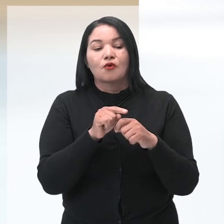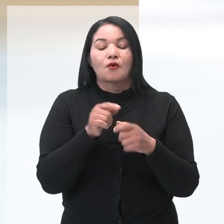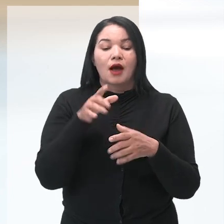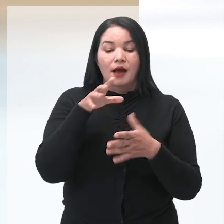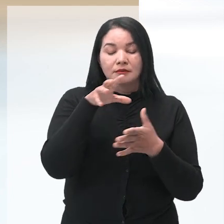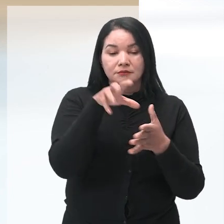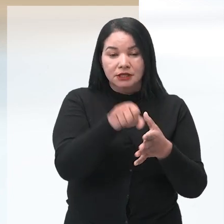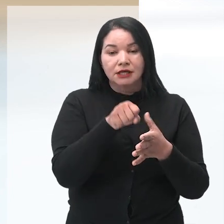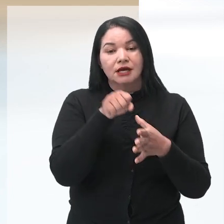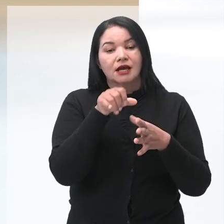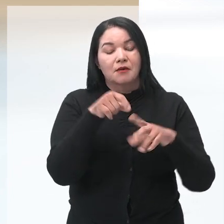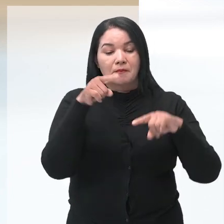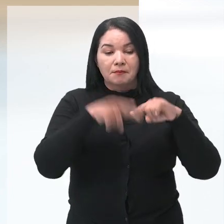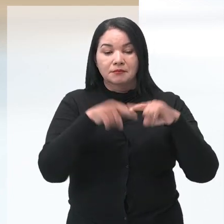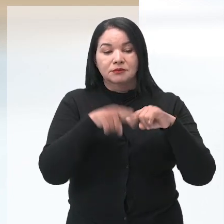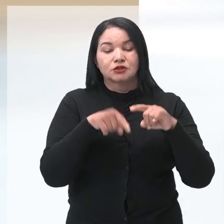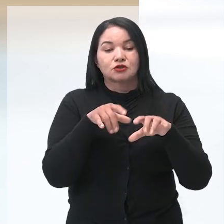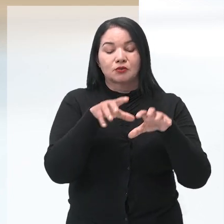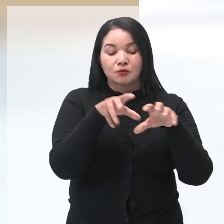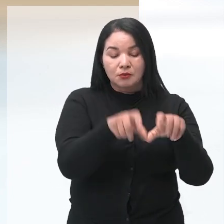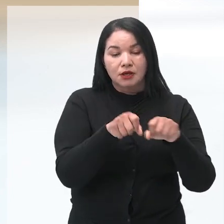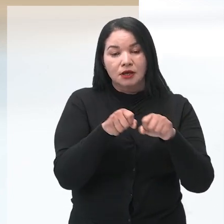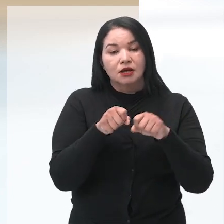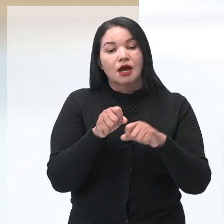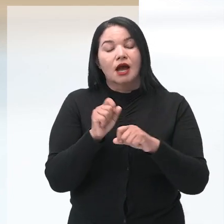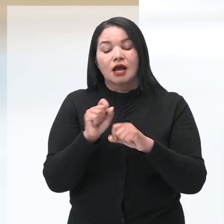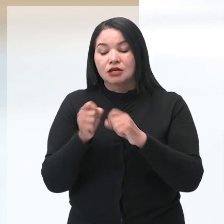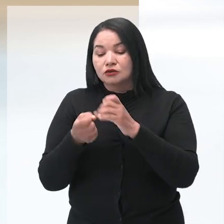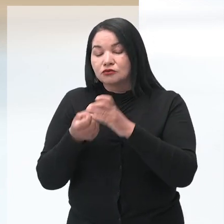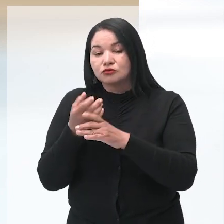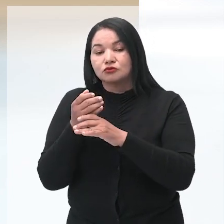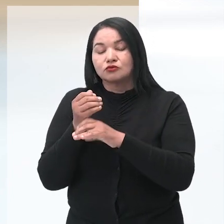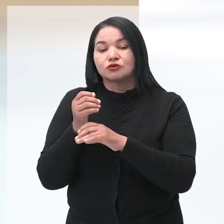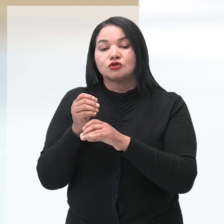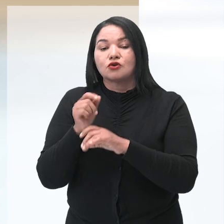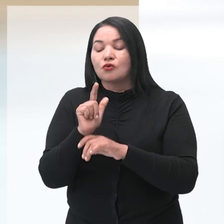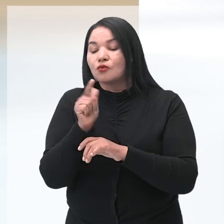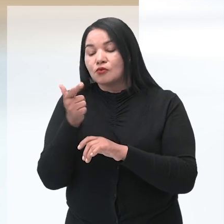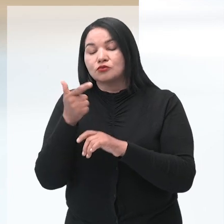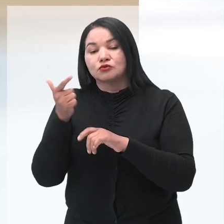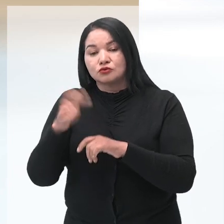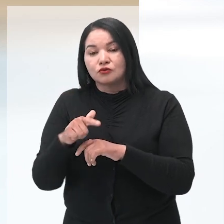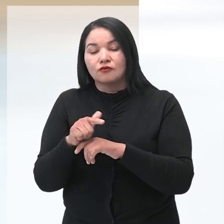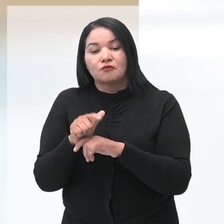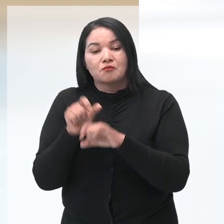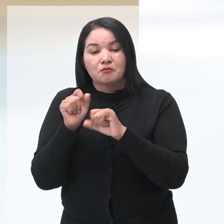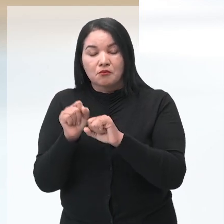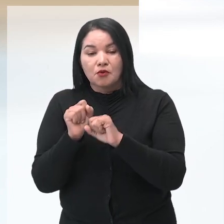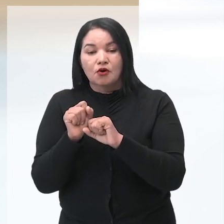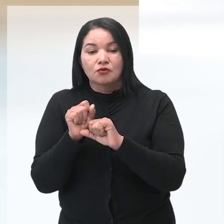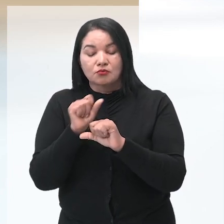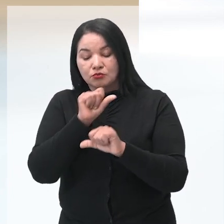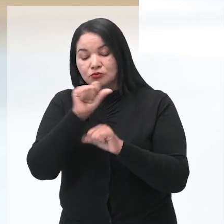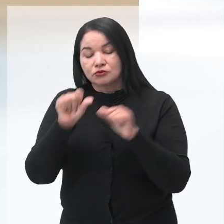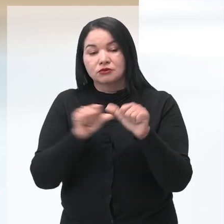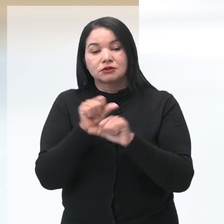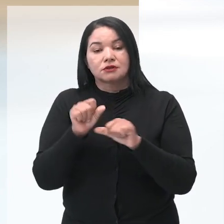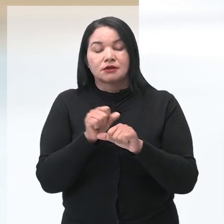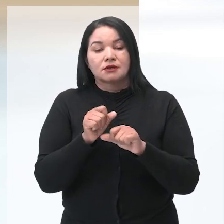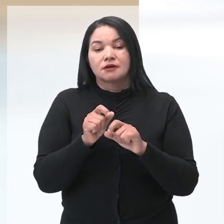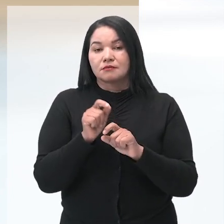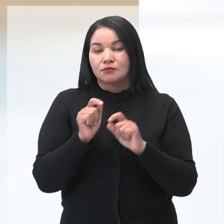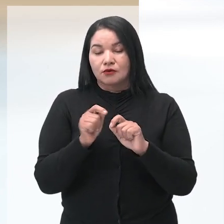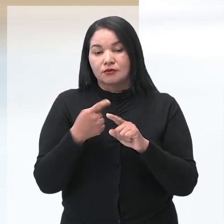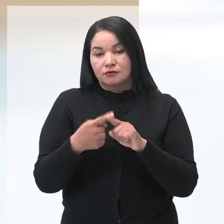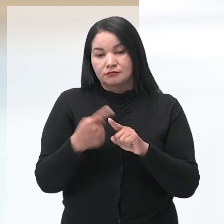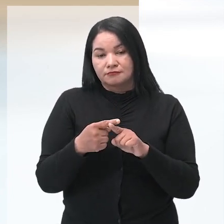né, esses elementos naturais para construir algo que pode ser transformado a partir